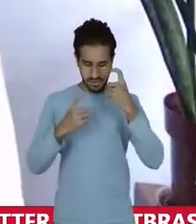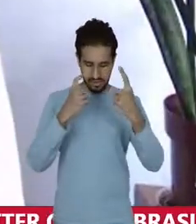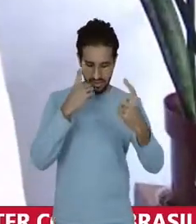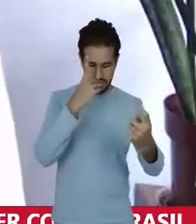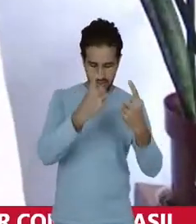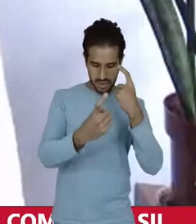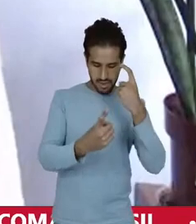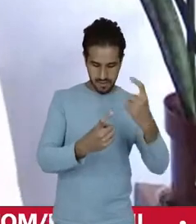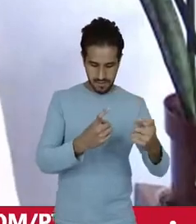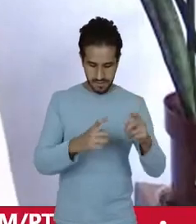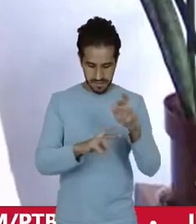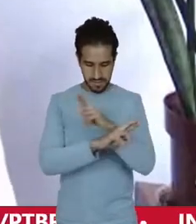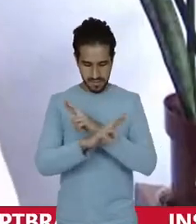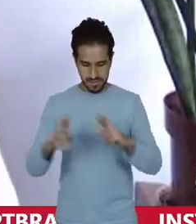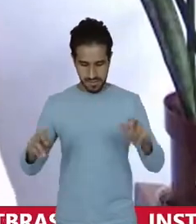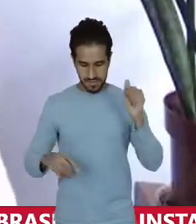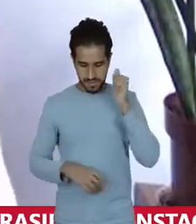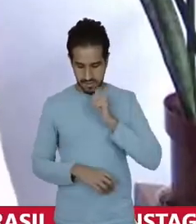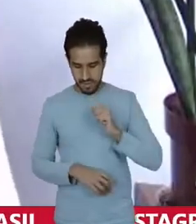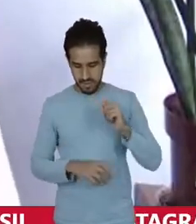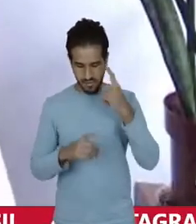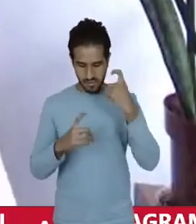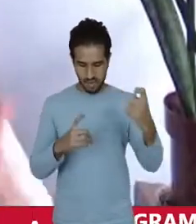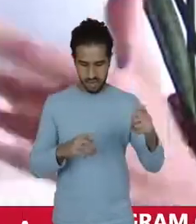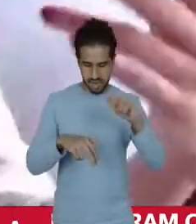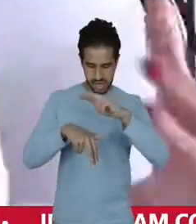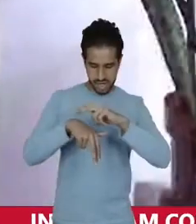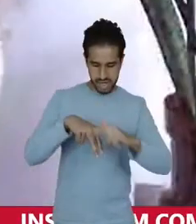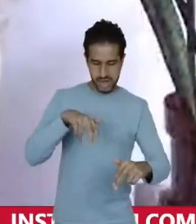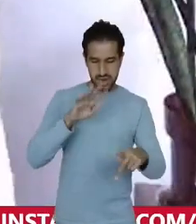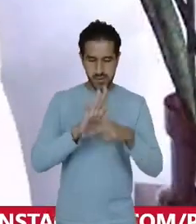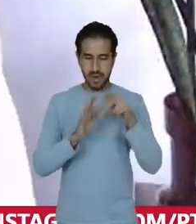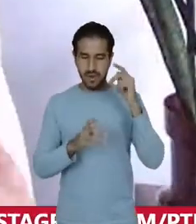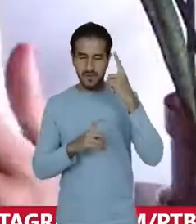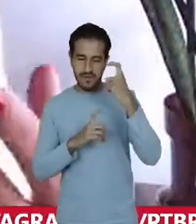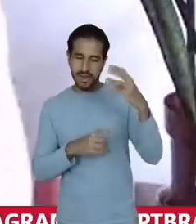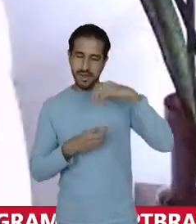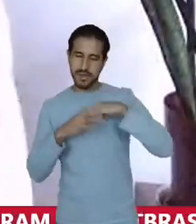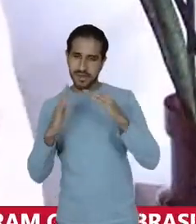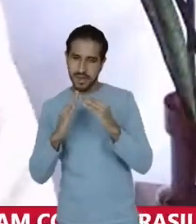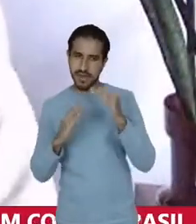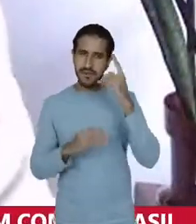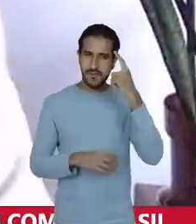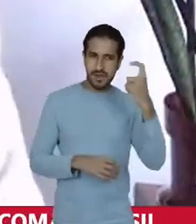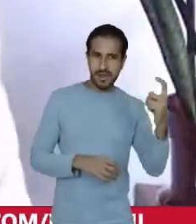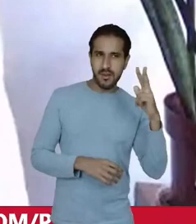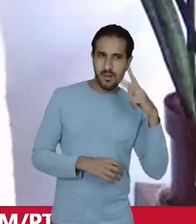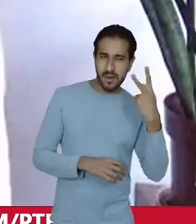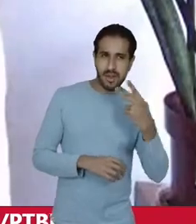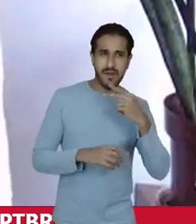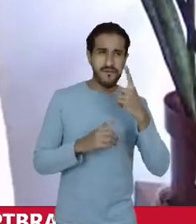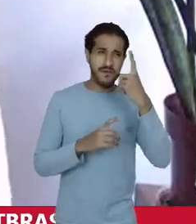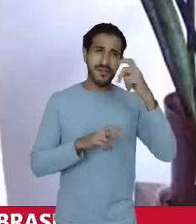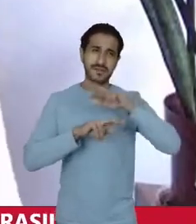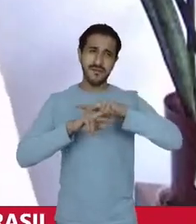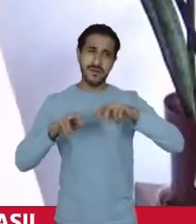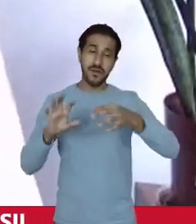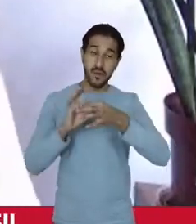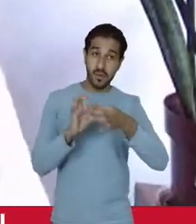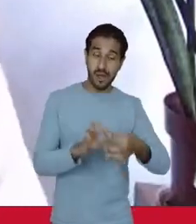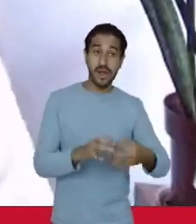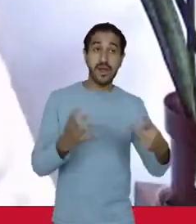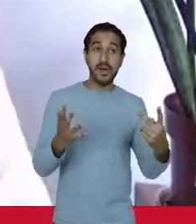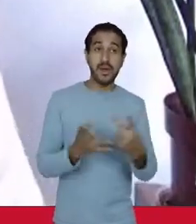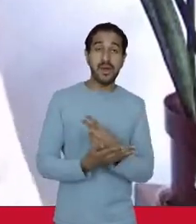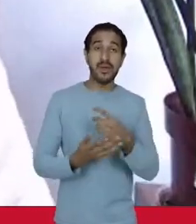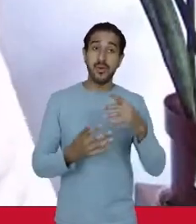né? Em relação à mulher, as violências de gênero, sejam violências domésticas, violências políticas, violências de toda a ordem, elas se